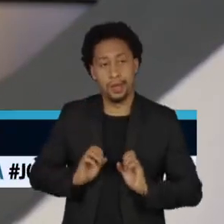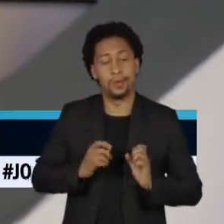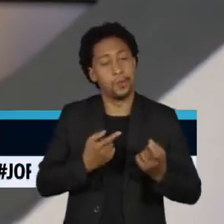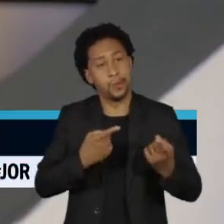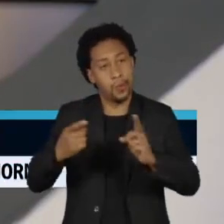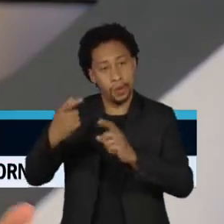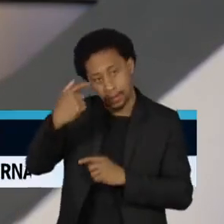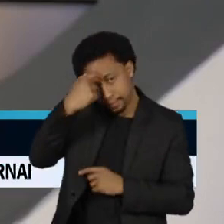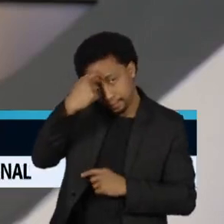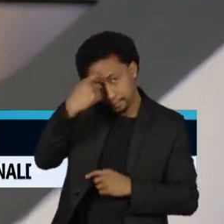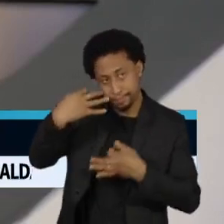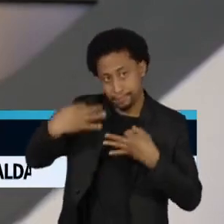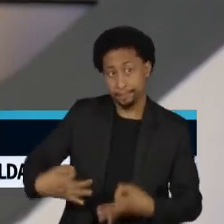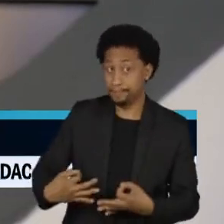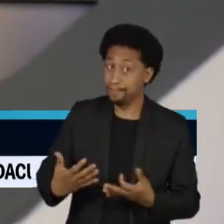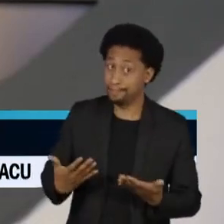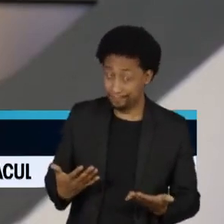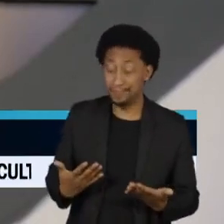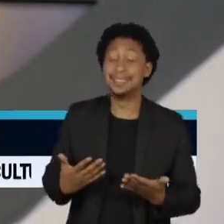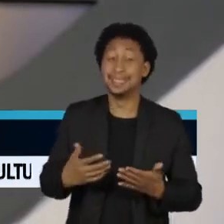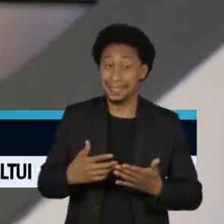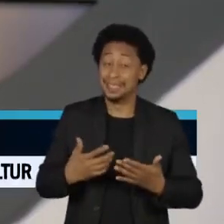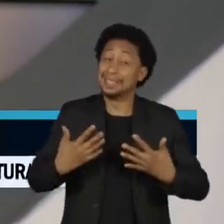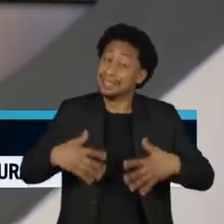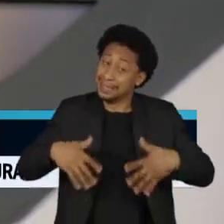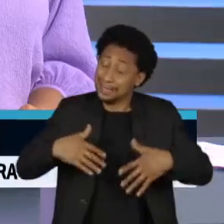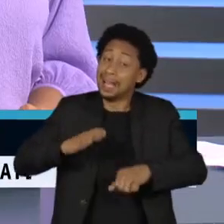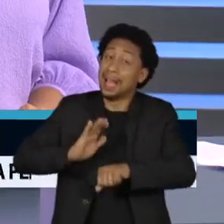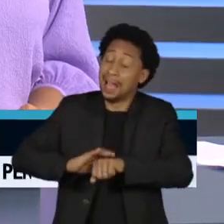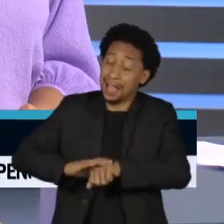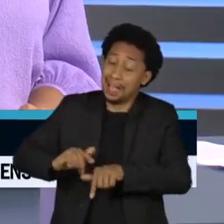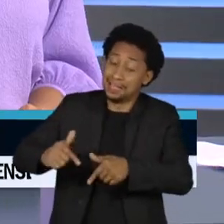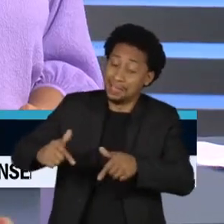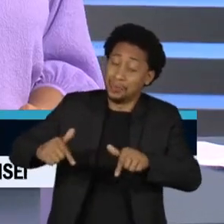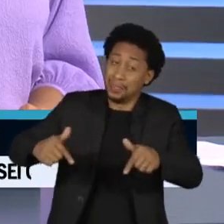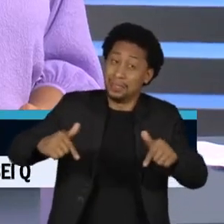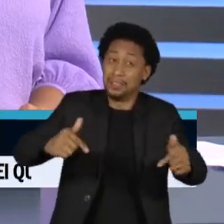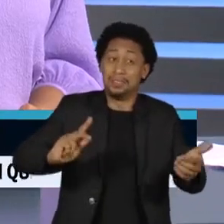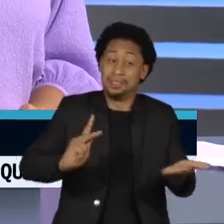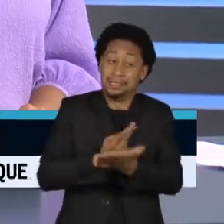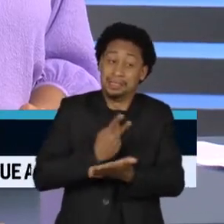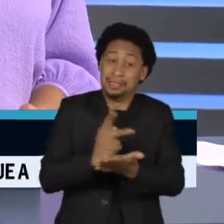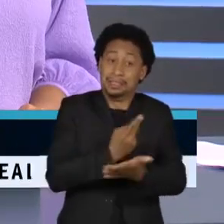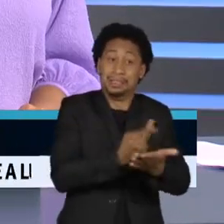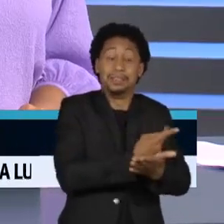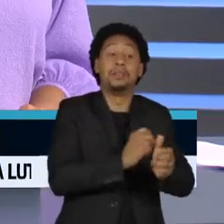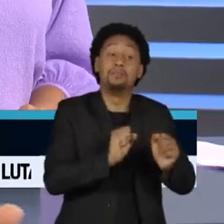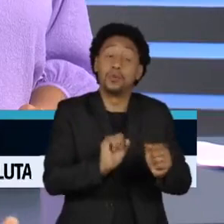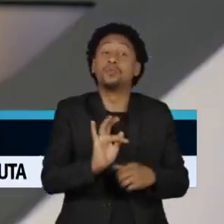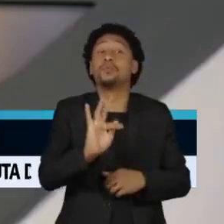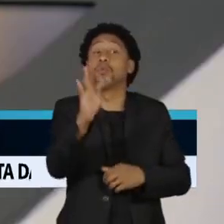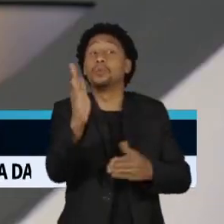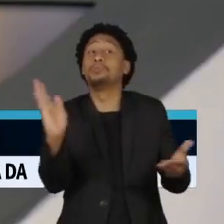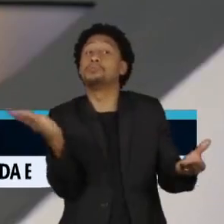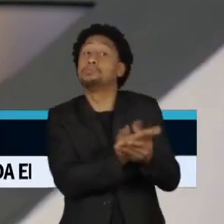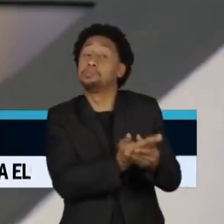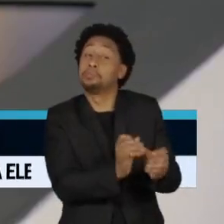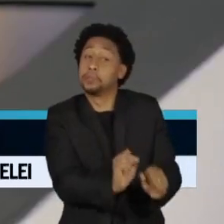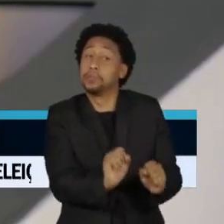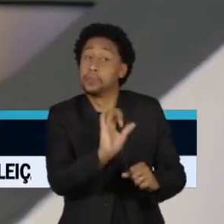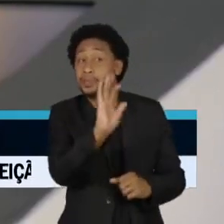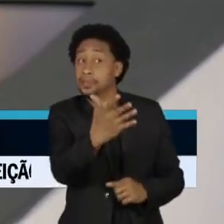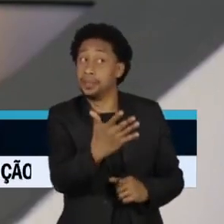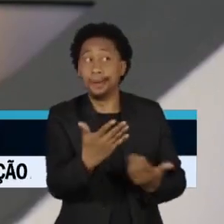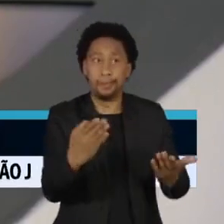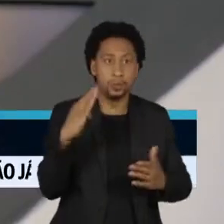foram tão amplas que é claro que em algum momento pode haver contestação então ele tá tentando se